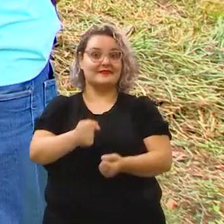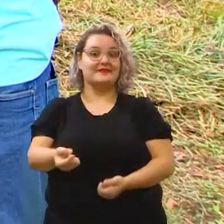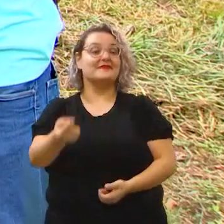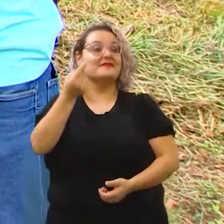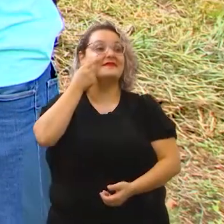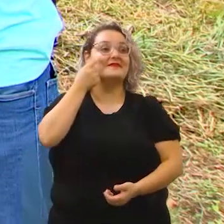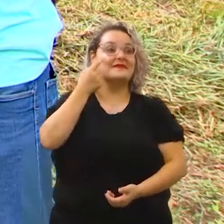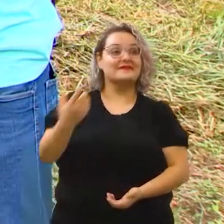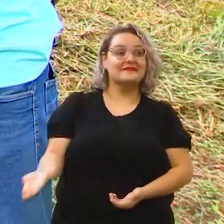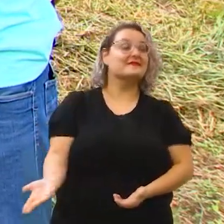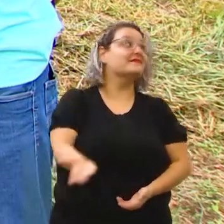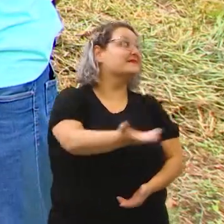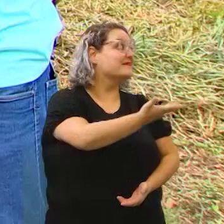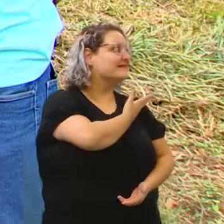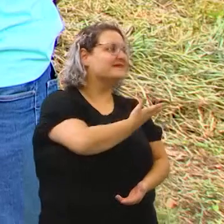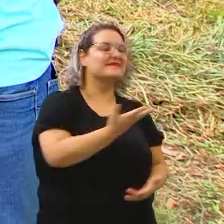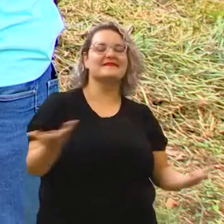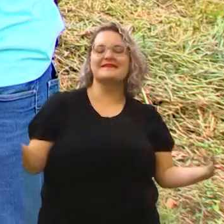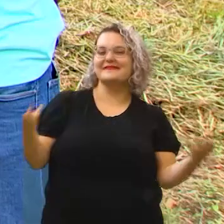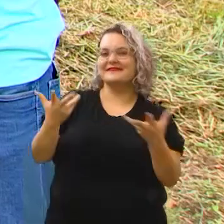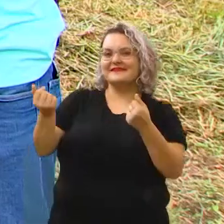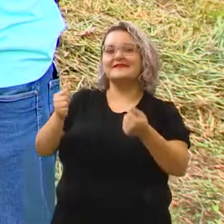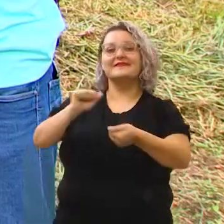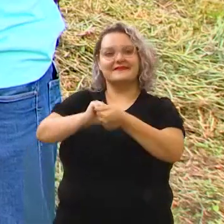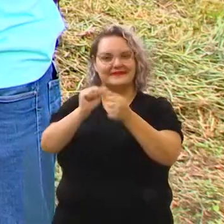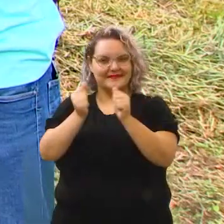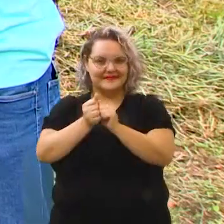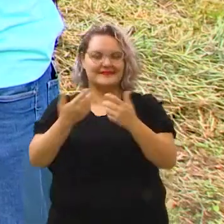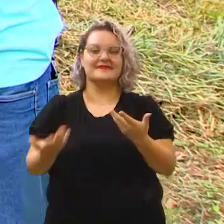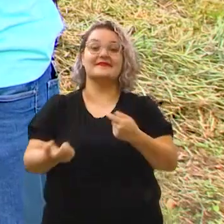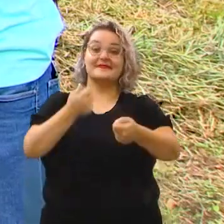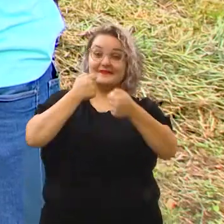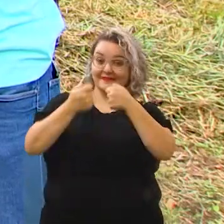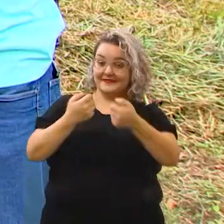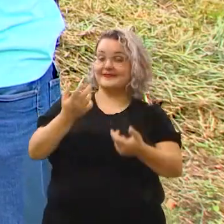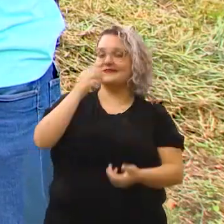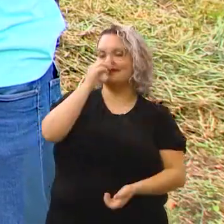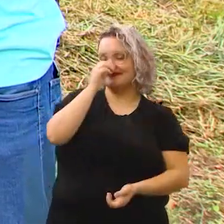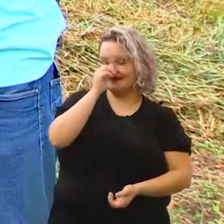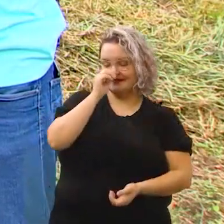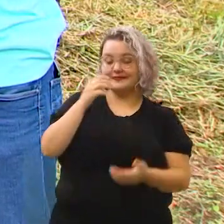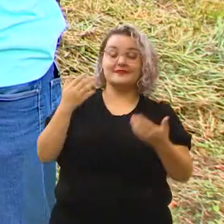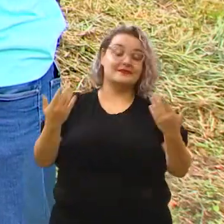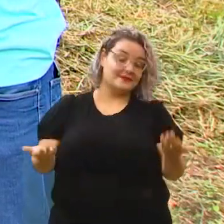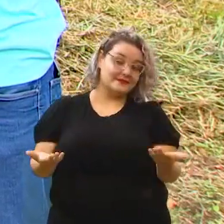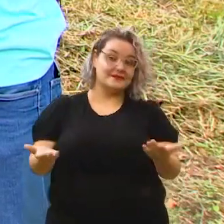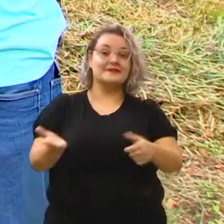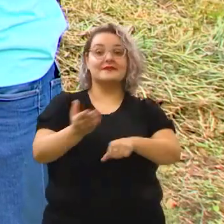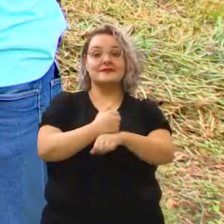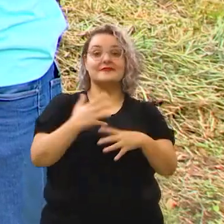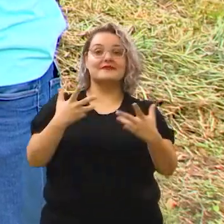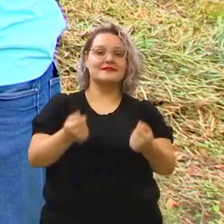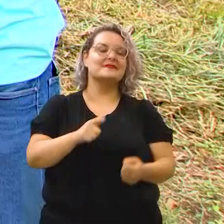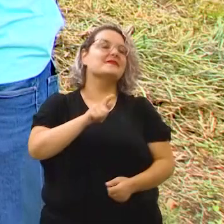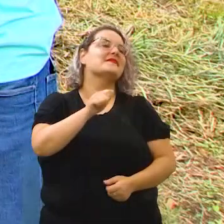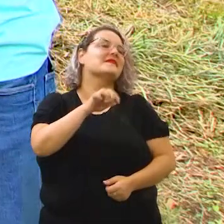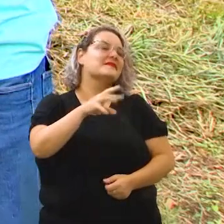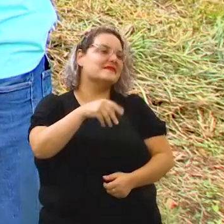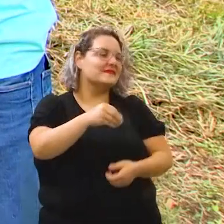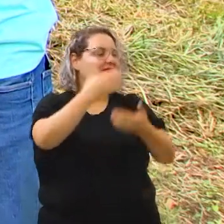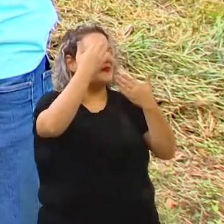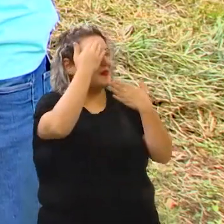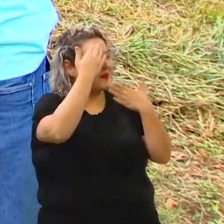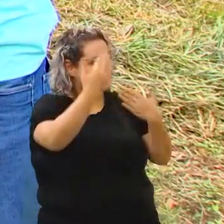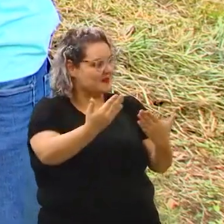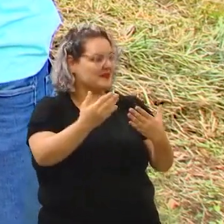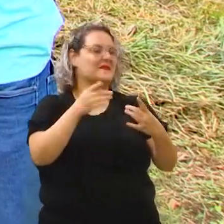ambiente bacana que a gente está, super apropriado para fazer essa entrevista. Bom, antes de mais nada, Gastão, muito obrigado por